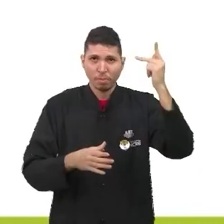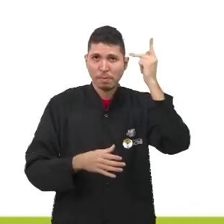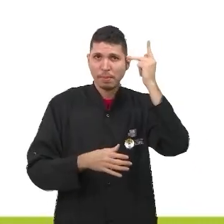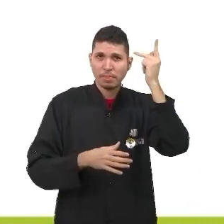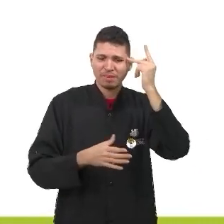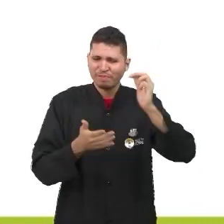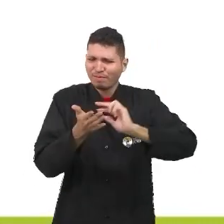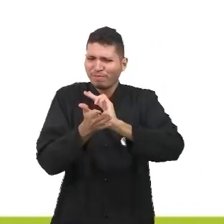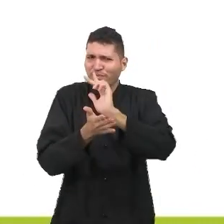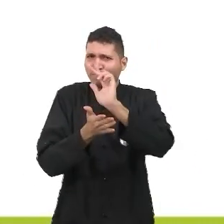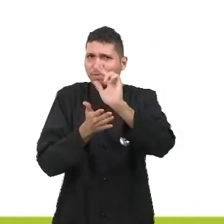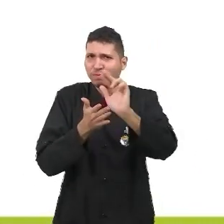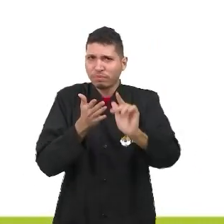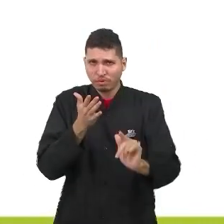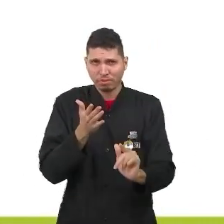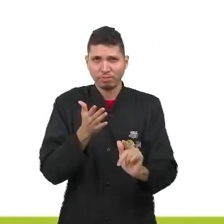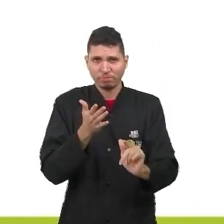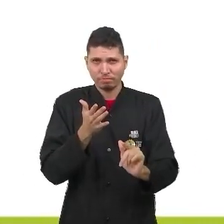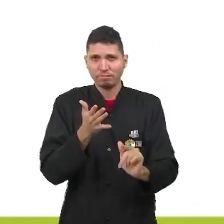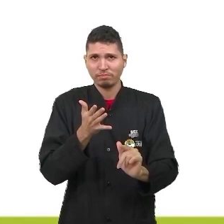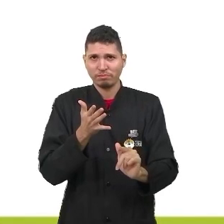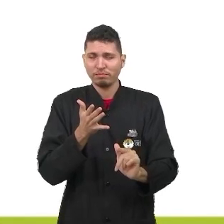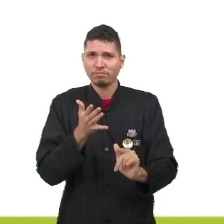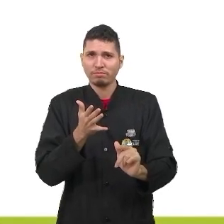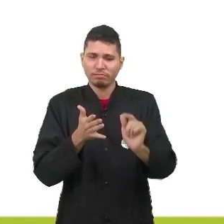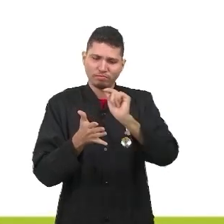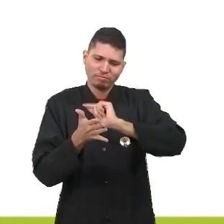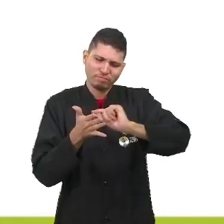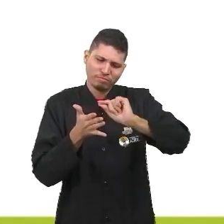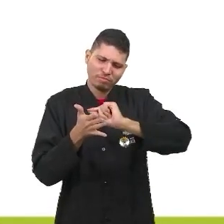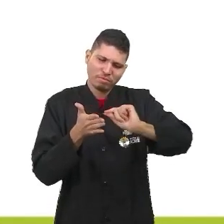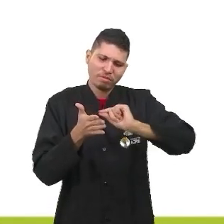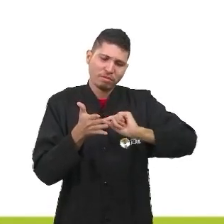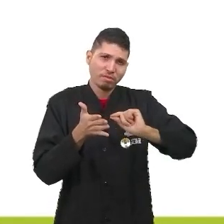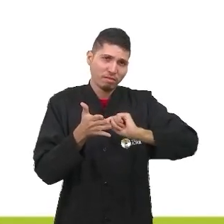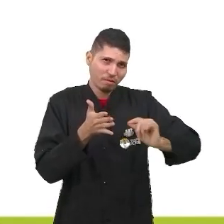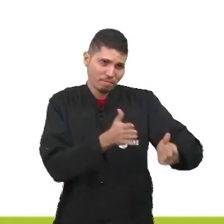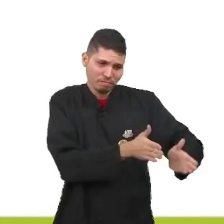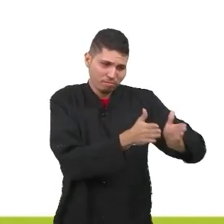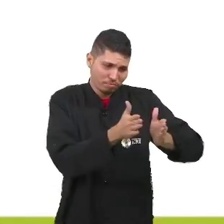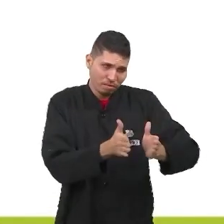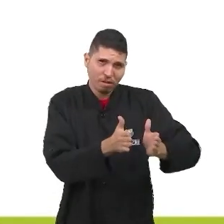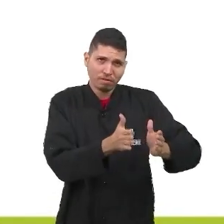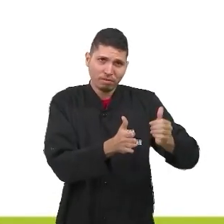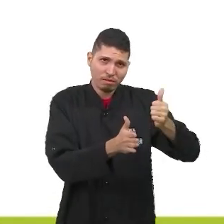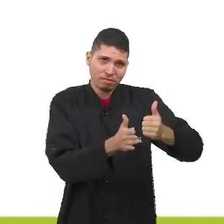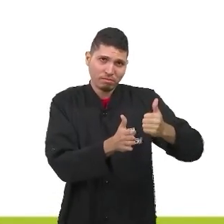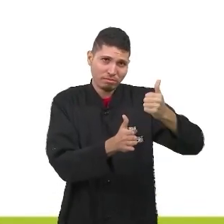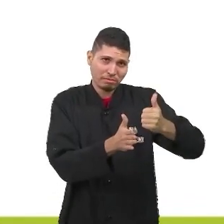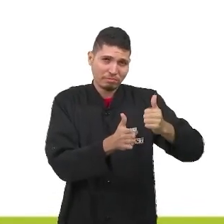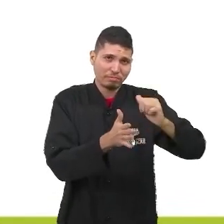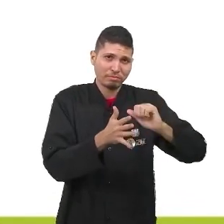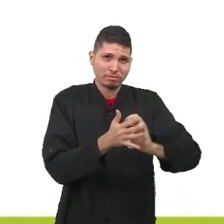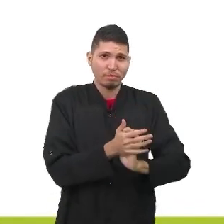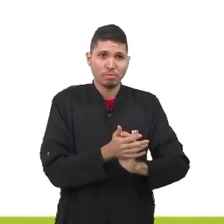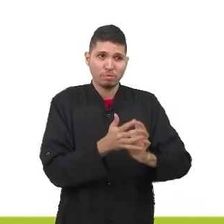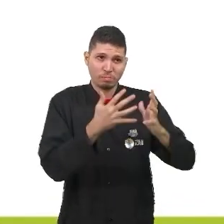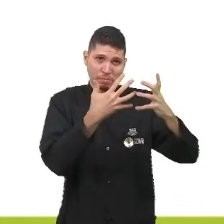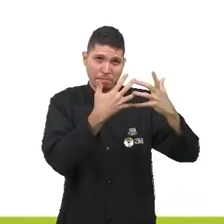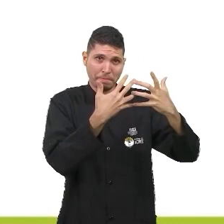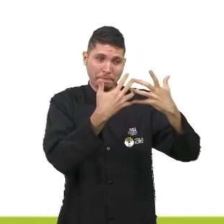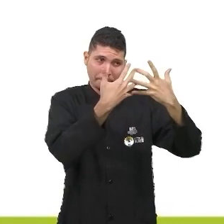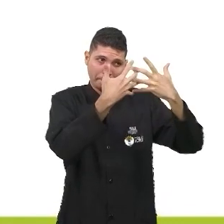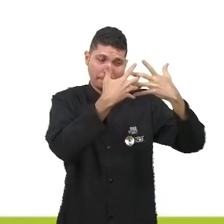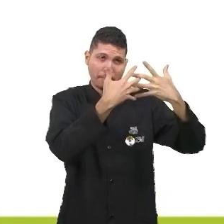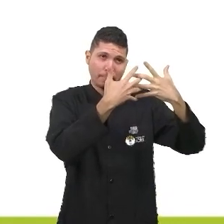anotações. Percebam que, como a primeira fase do modernismo é bem radical, talvez alguns